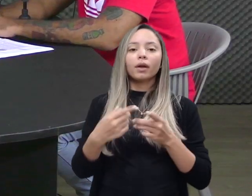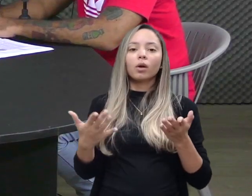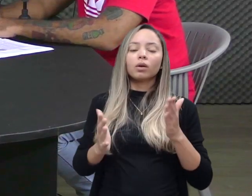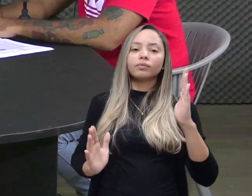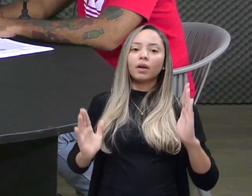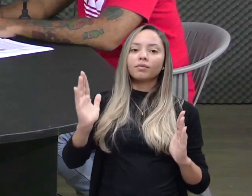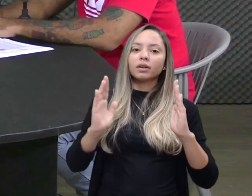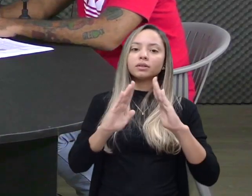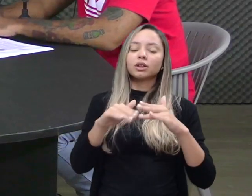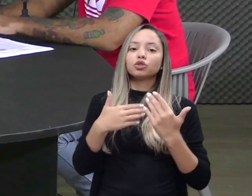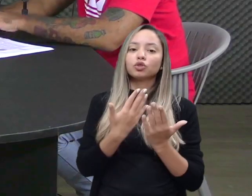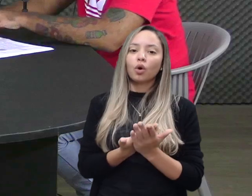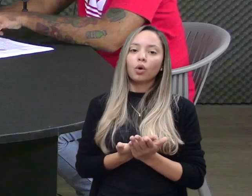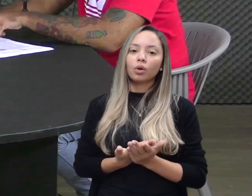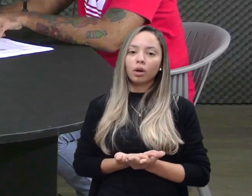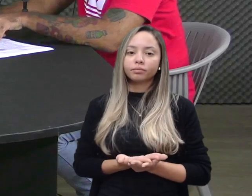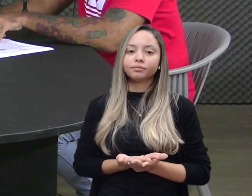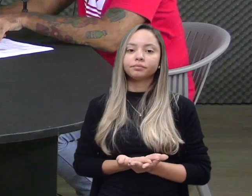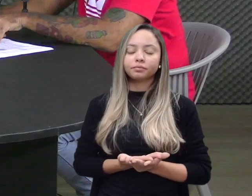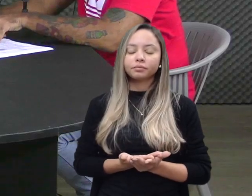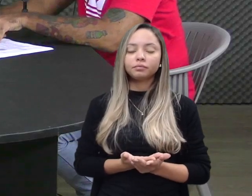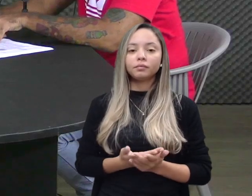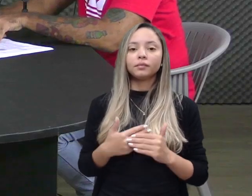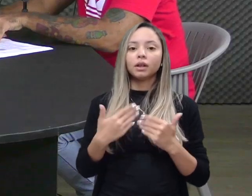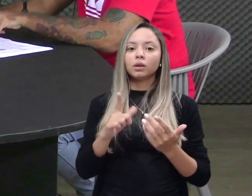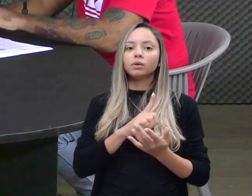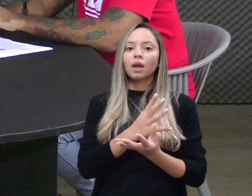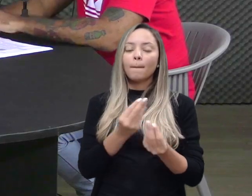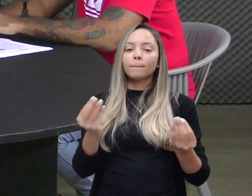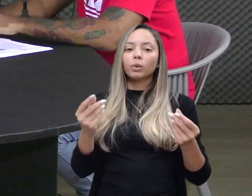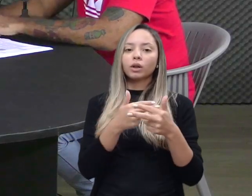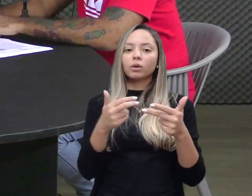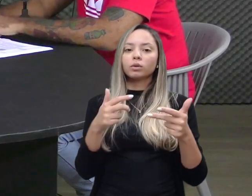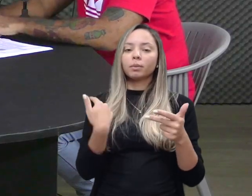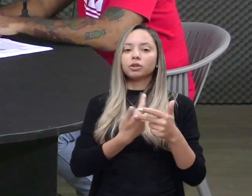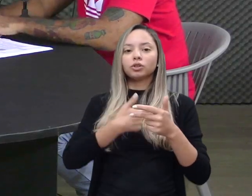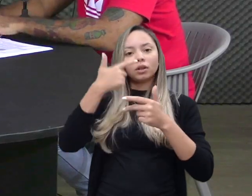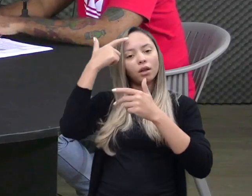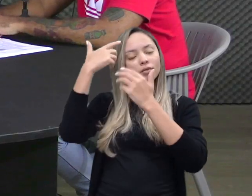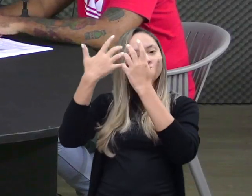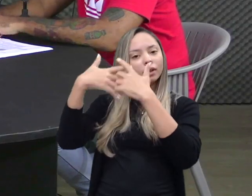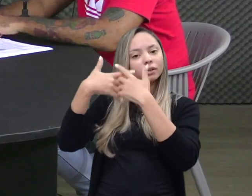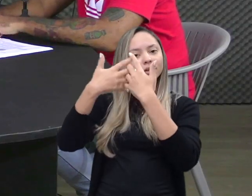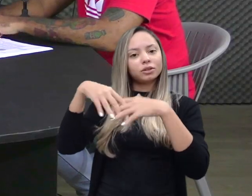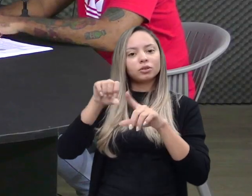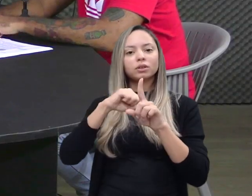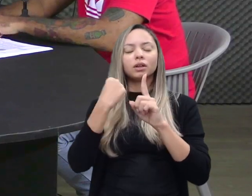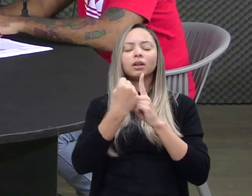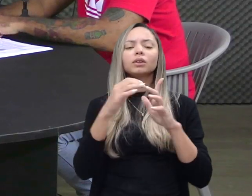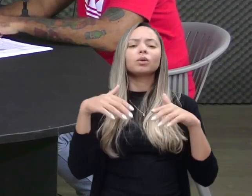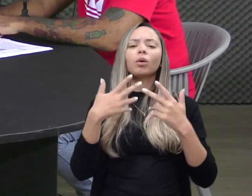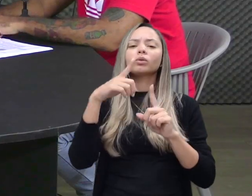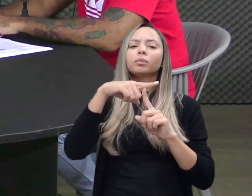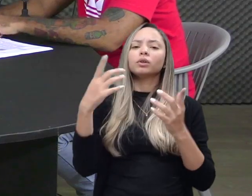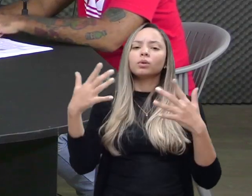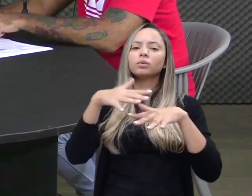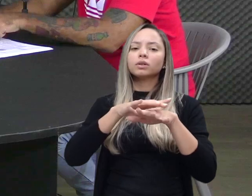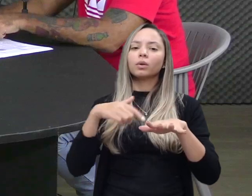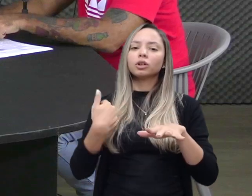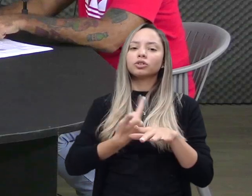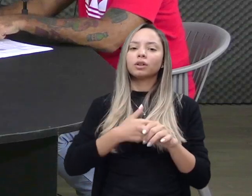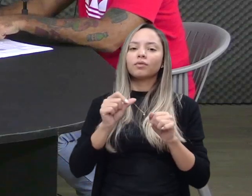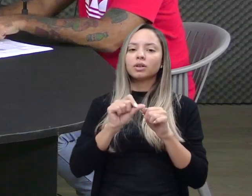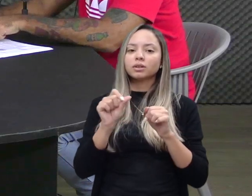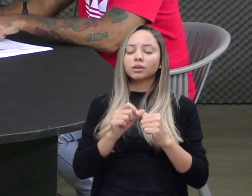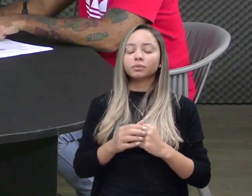da escola. Sim. E aí tem muita coisa pra gente refletir, assim, enquanto sociedade, sabe? Que inclusão é essa que a gente tá fazendo? Thaisa, eu